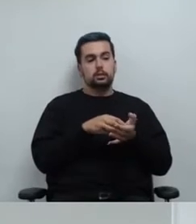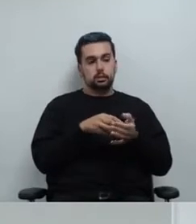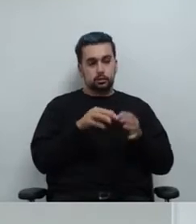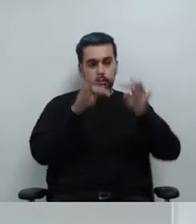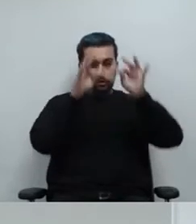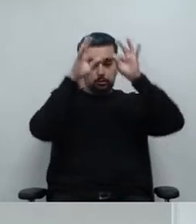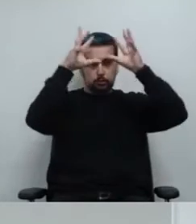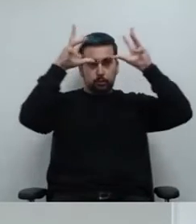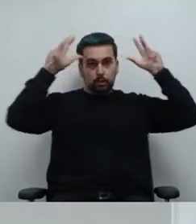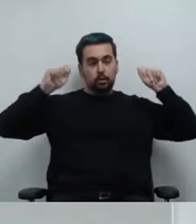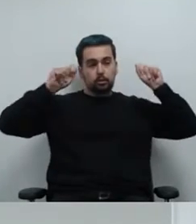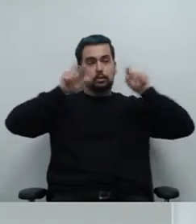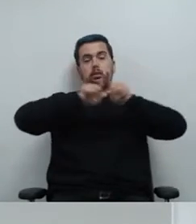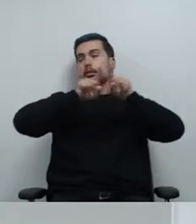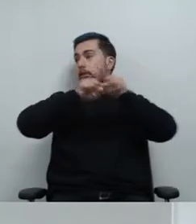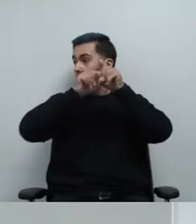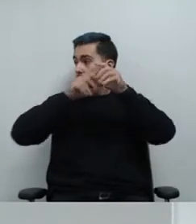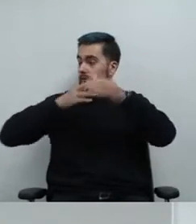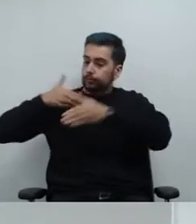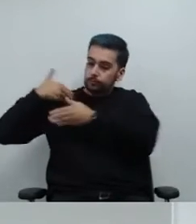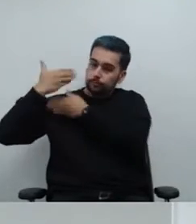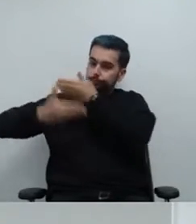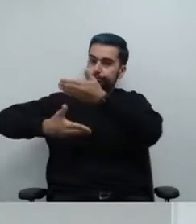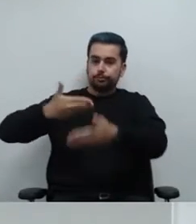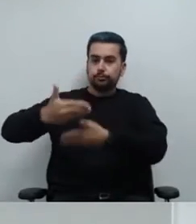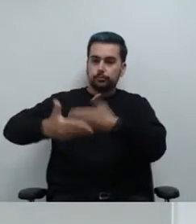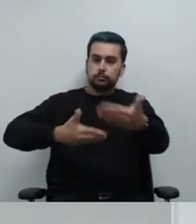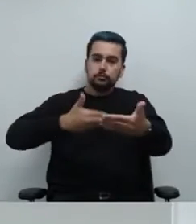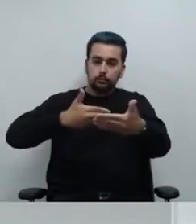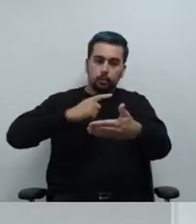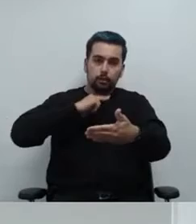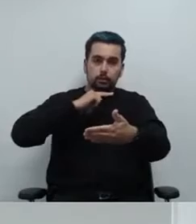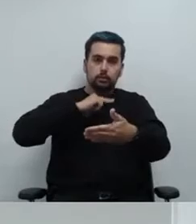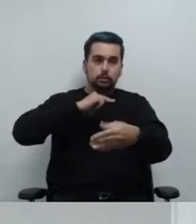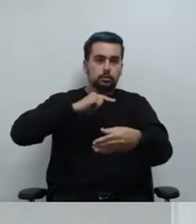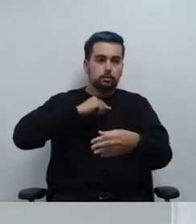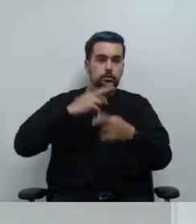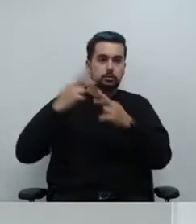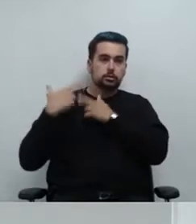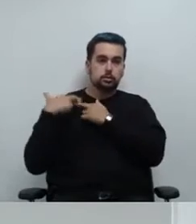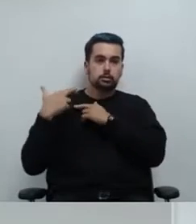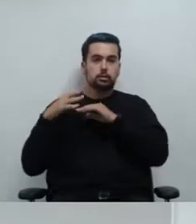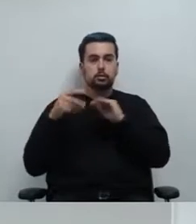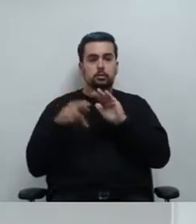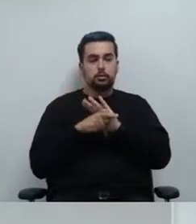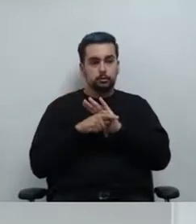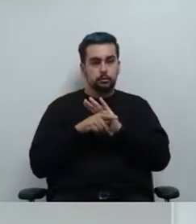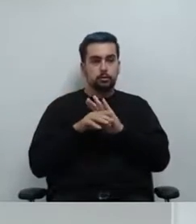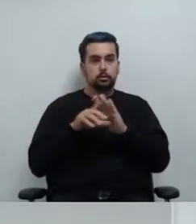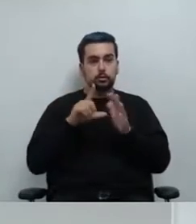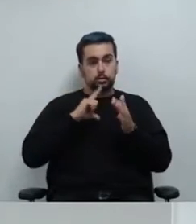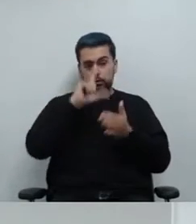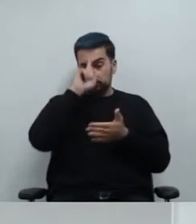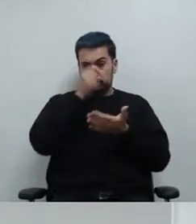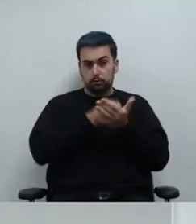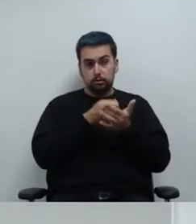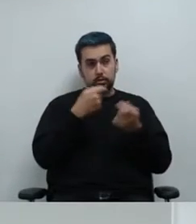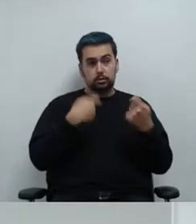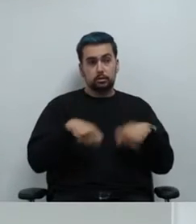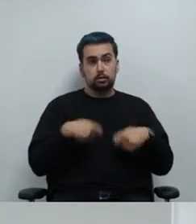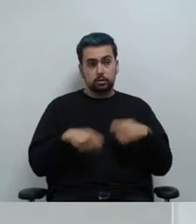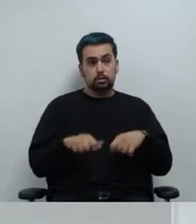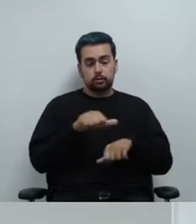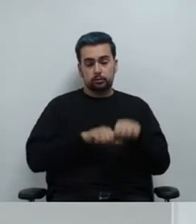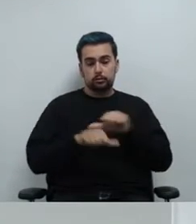também ganharam, ao longo do tempo, cargos e incrementos na sua atuação. Então, isso demanda uma necessidade de